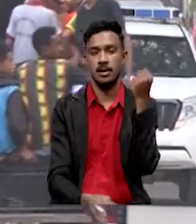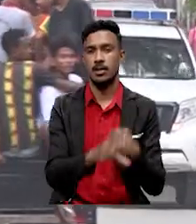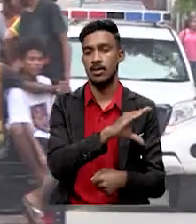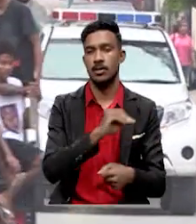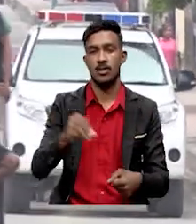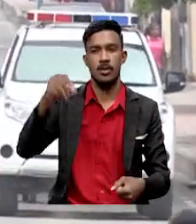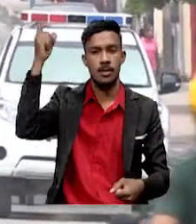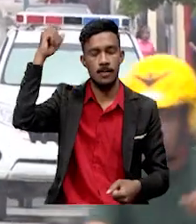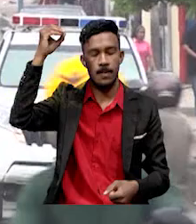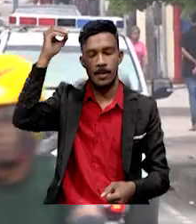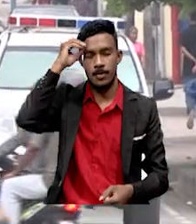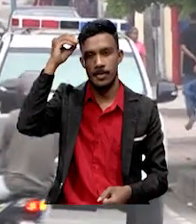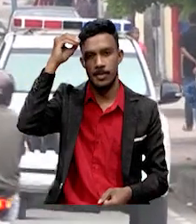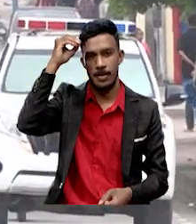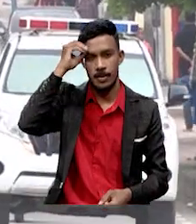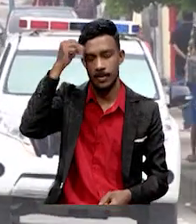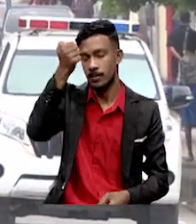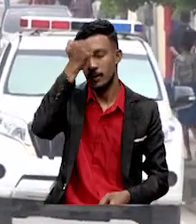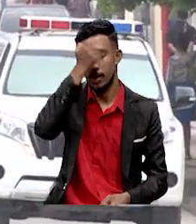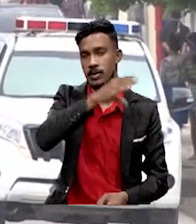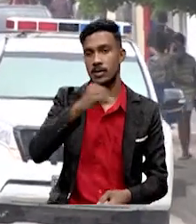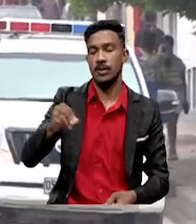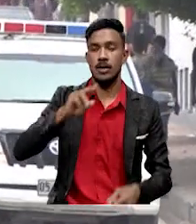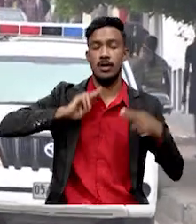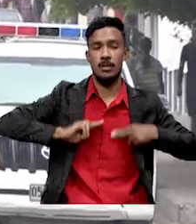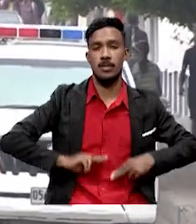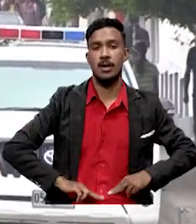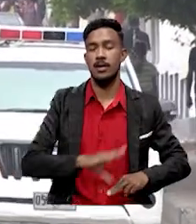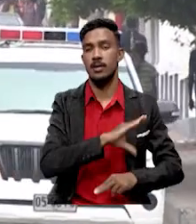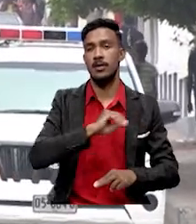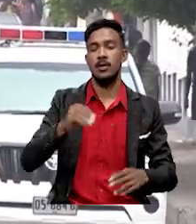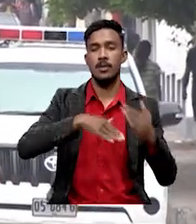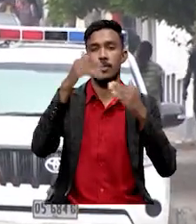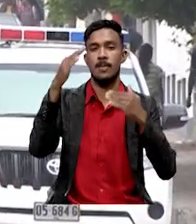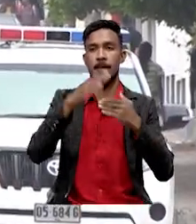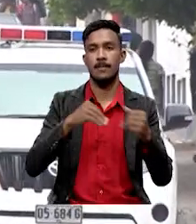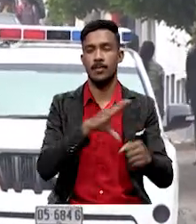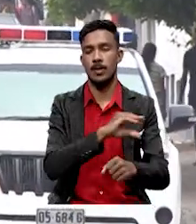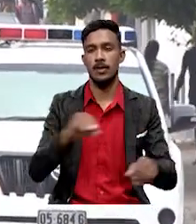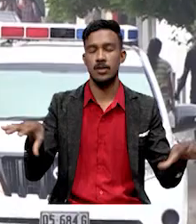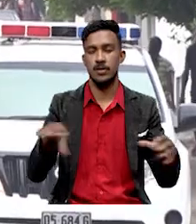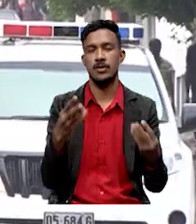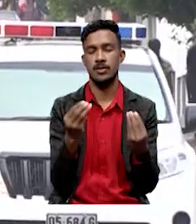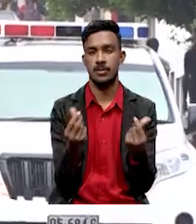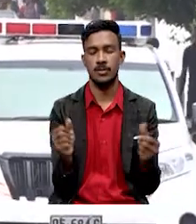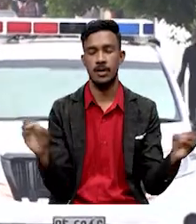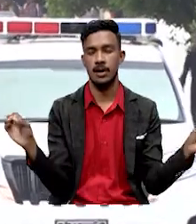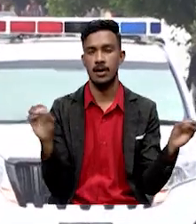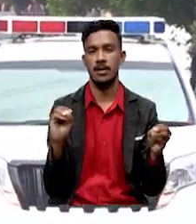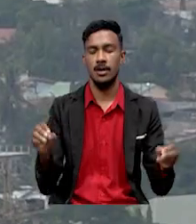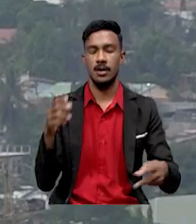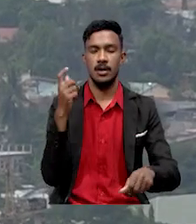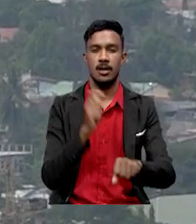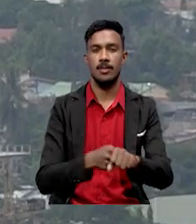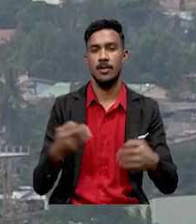beik, manutrição, hamblaha, conflito, no desemprego. Situação hirakne, nudar causa Sira nebemosu, no